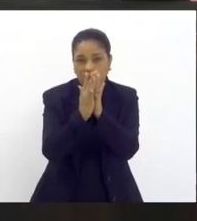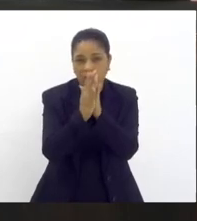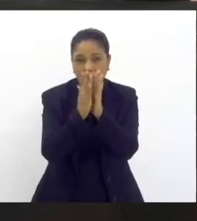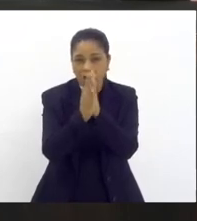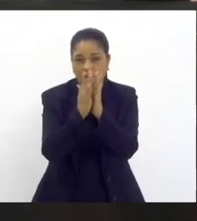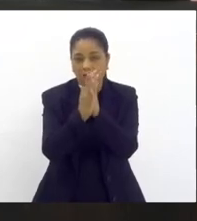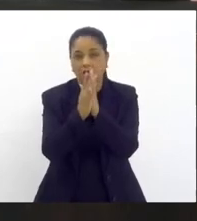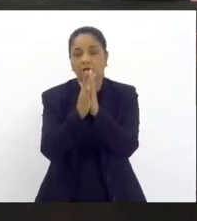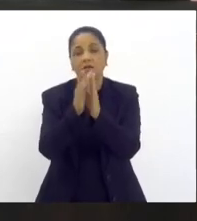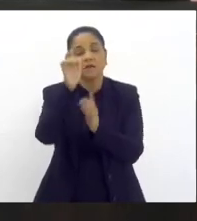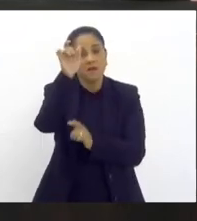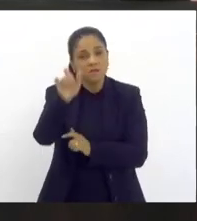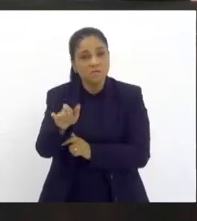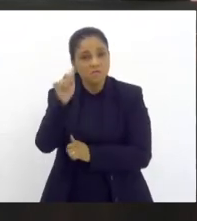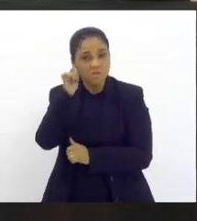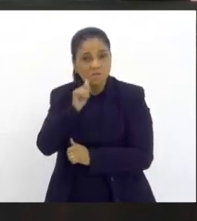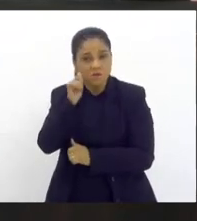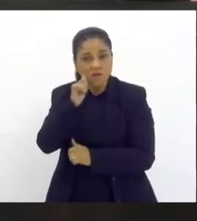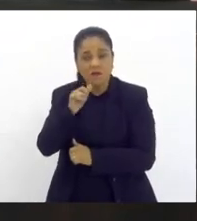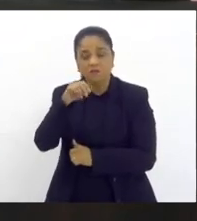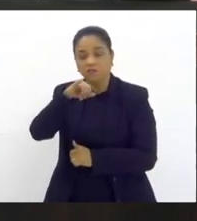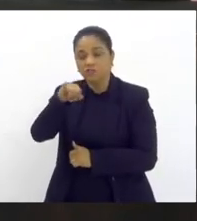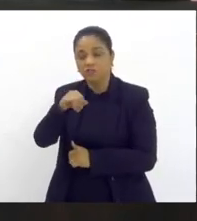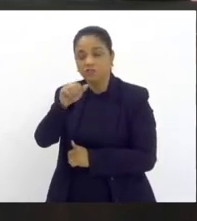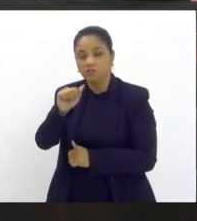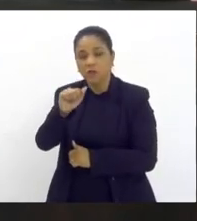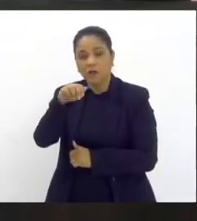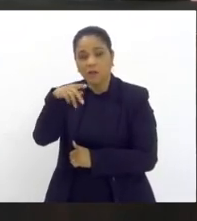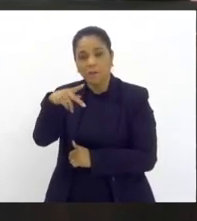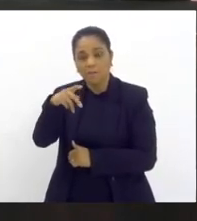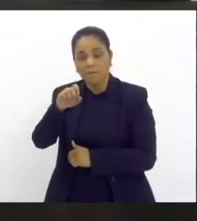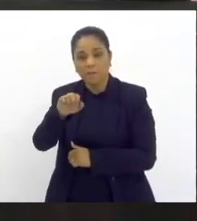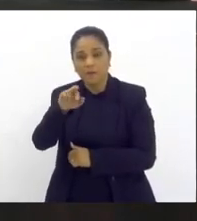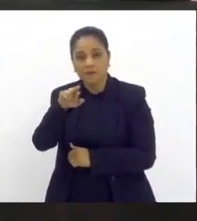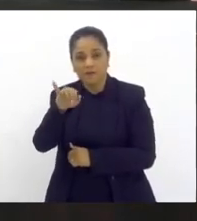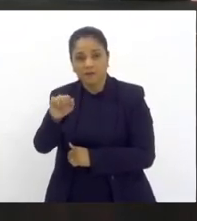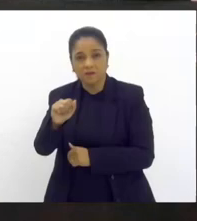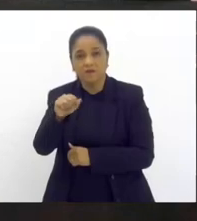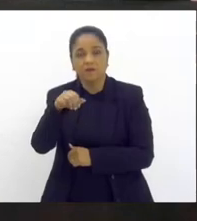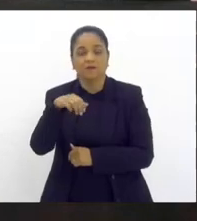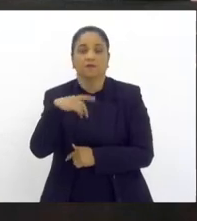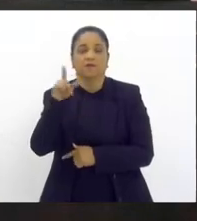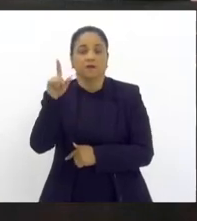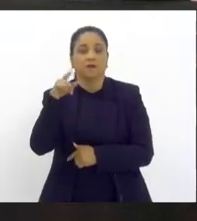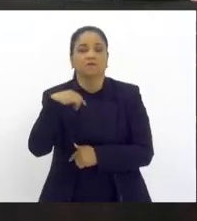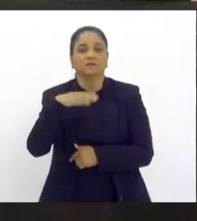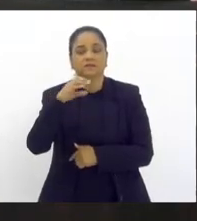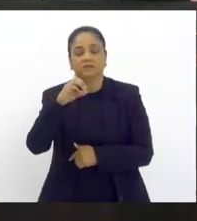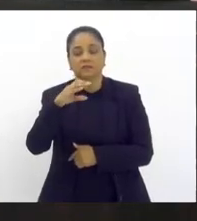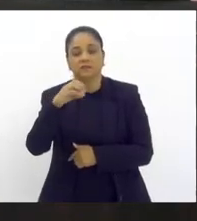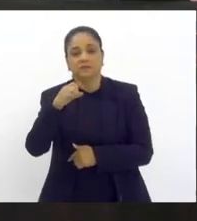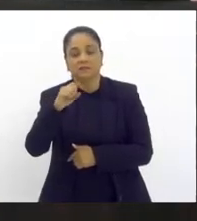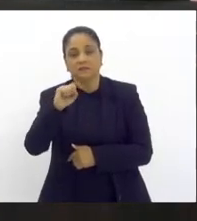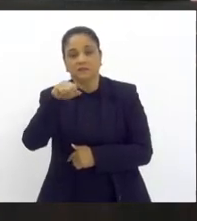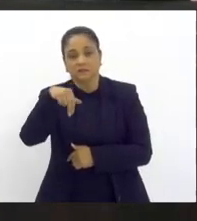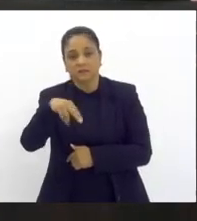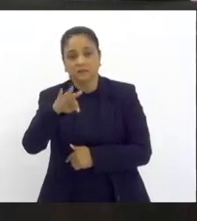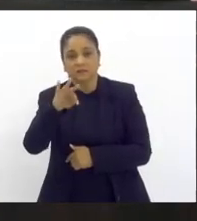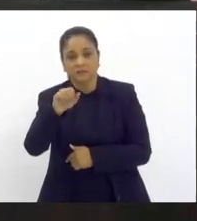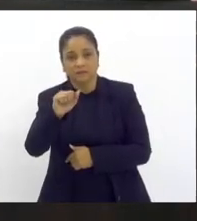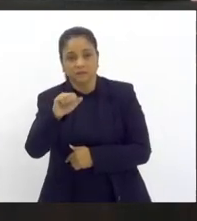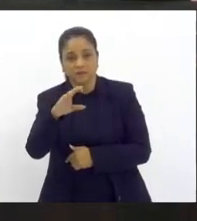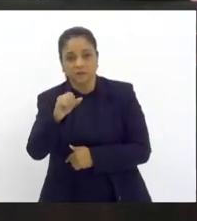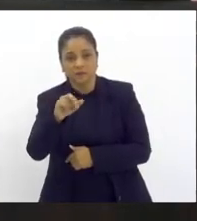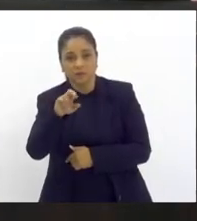mulher lá de Japeri, lá da Zona Oeste, lá de Santa Cruz, que de carro leva 3 horas para chegar até o centro